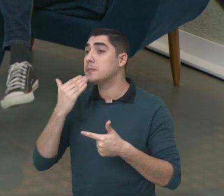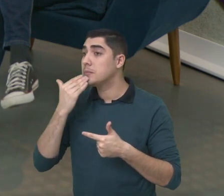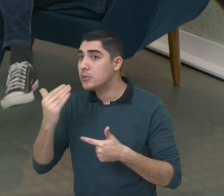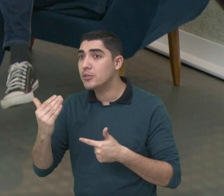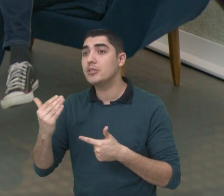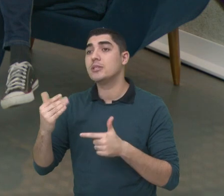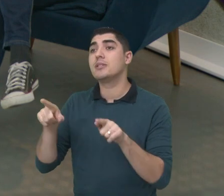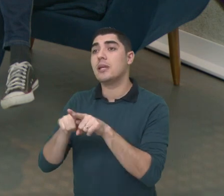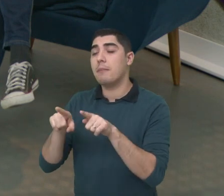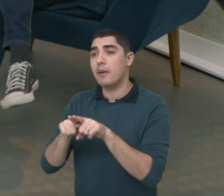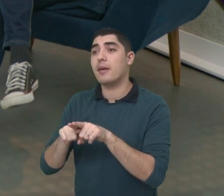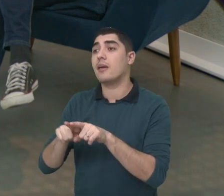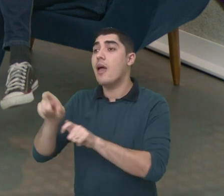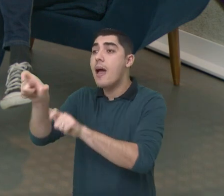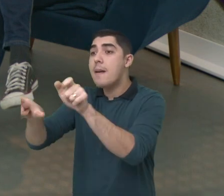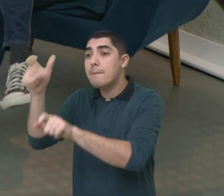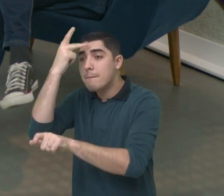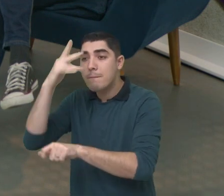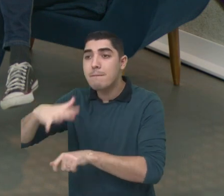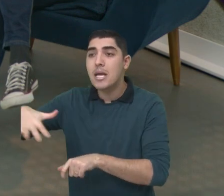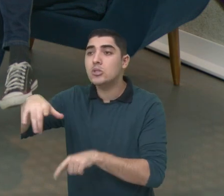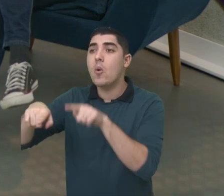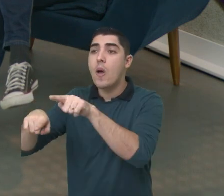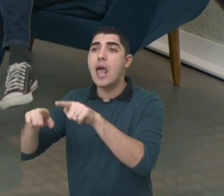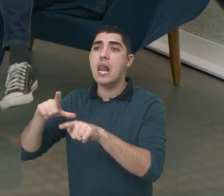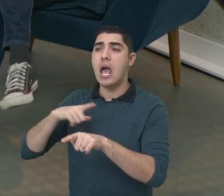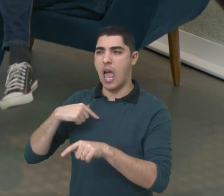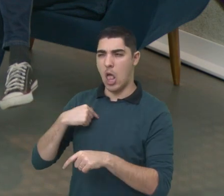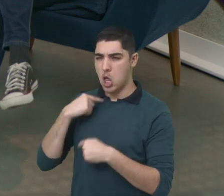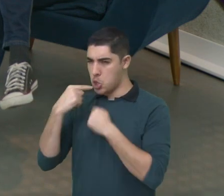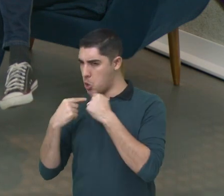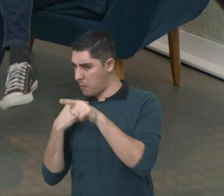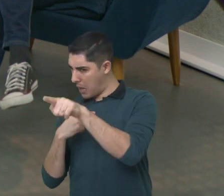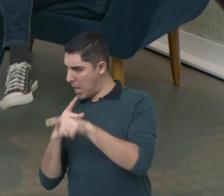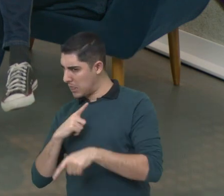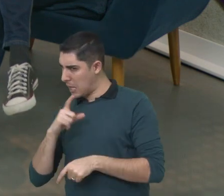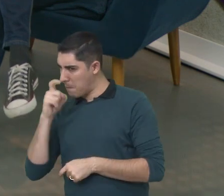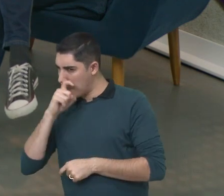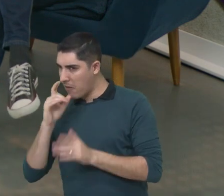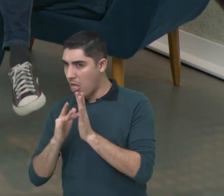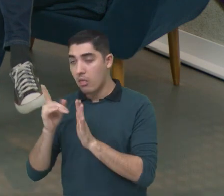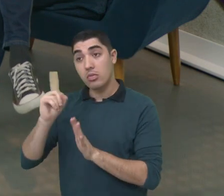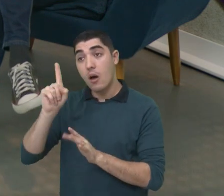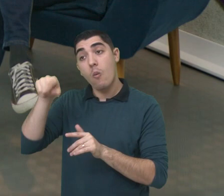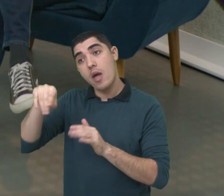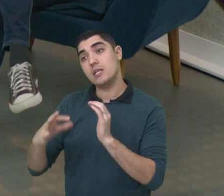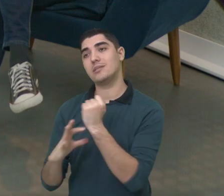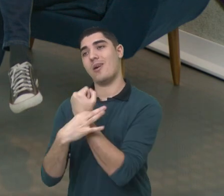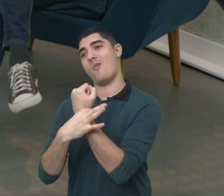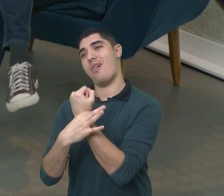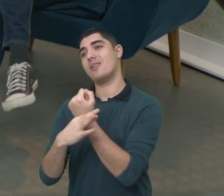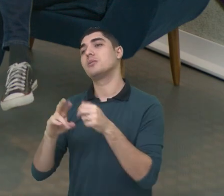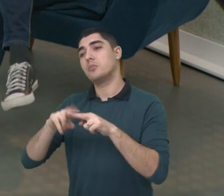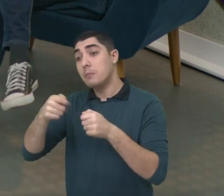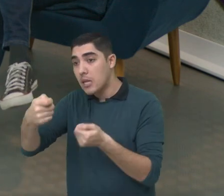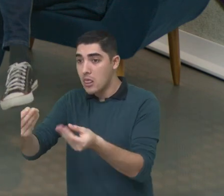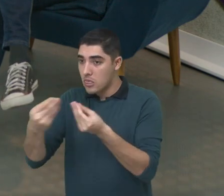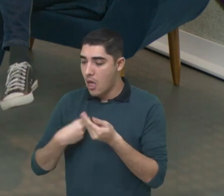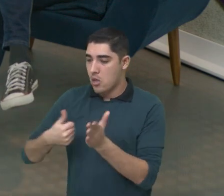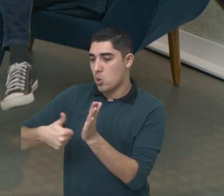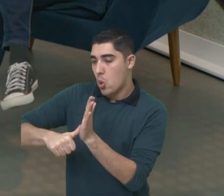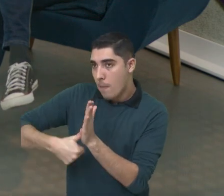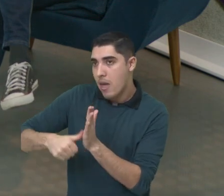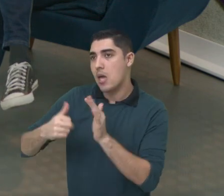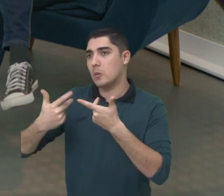as certidões das pessoas. Não é porque está duvidando daquela pessoa, é uma segurança para quem está